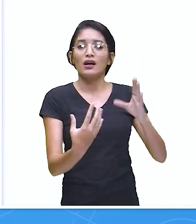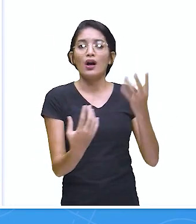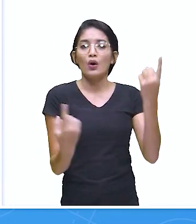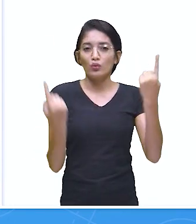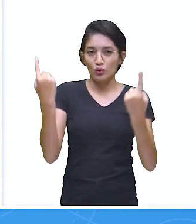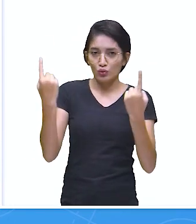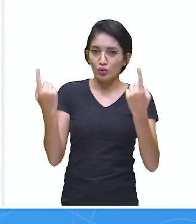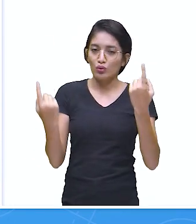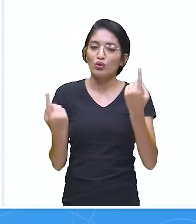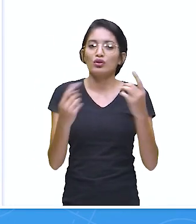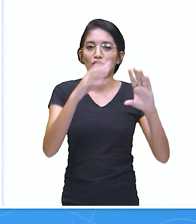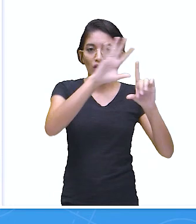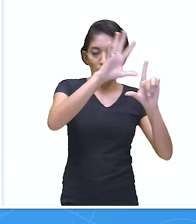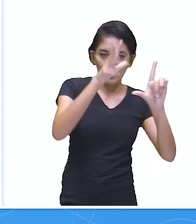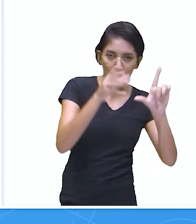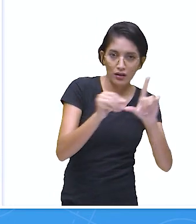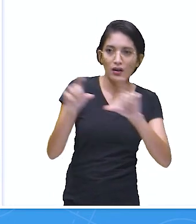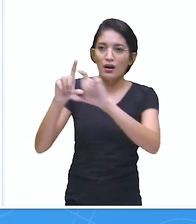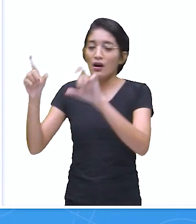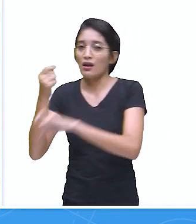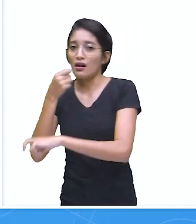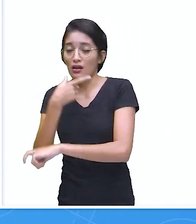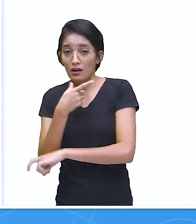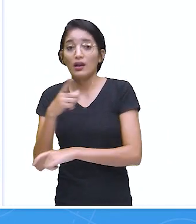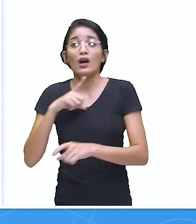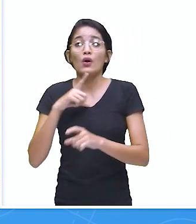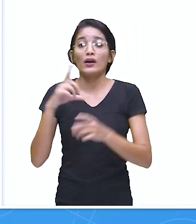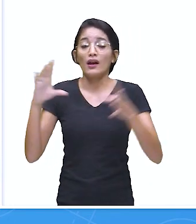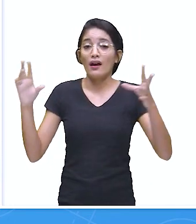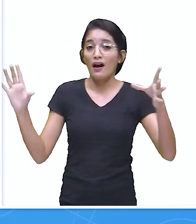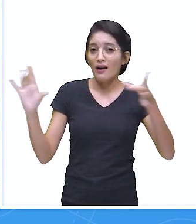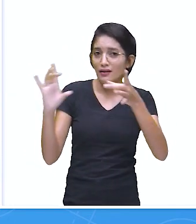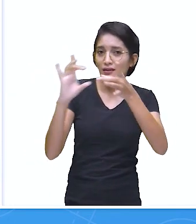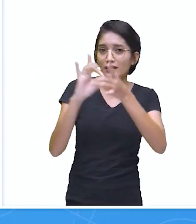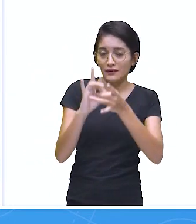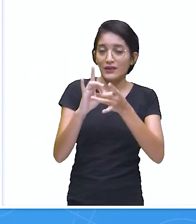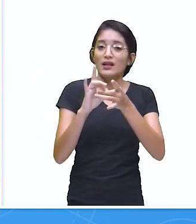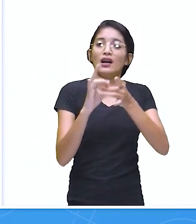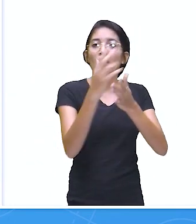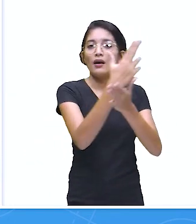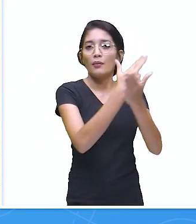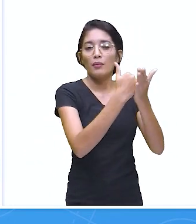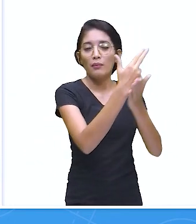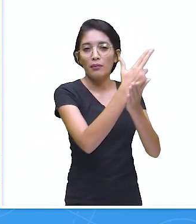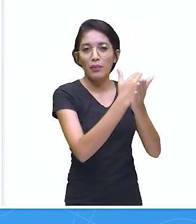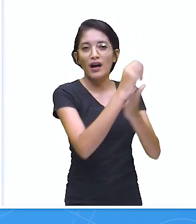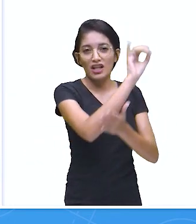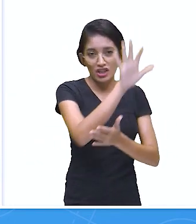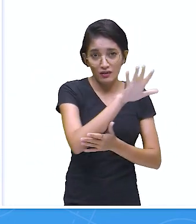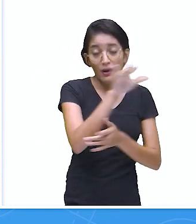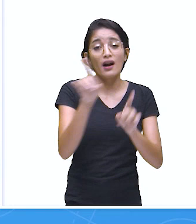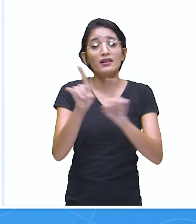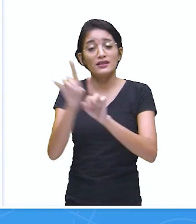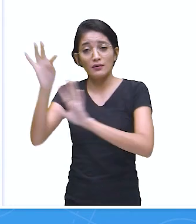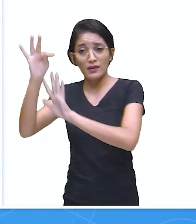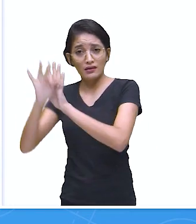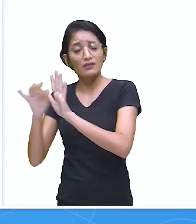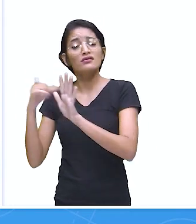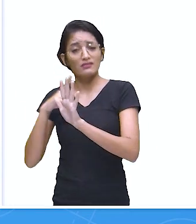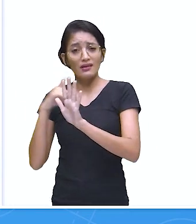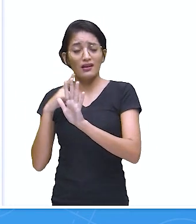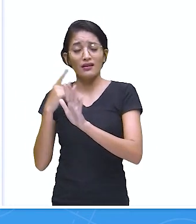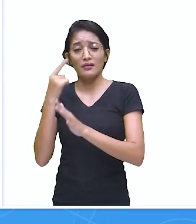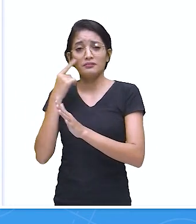da charge é a associação entre elementos verbais e elementos não verbais, né? Temos aqui, ó,